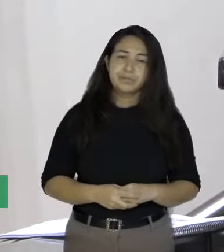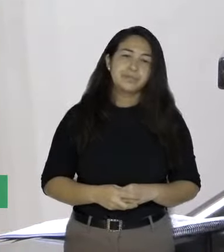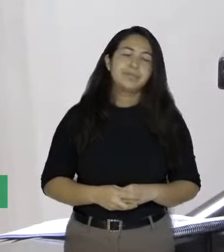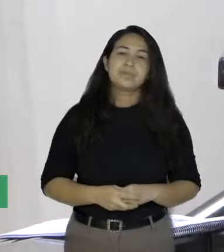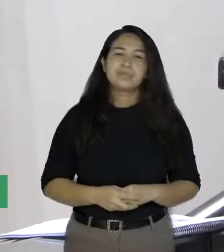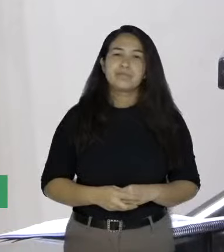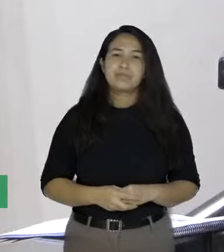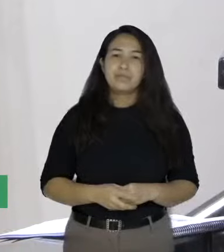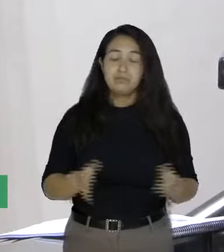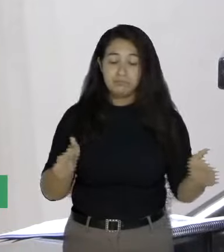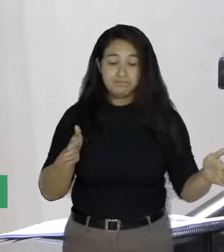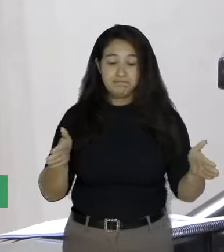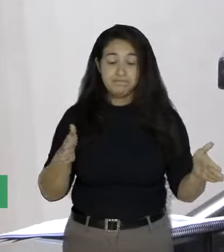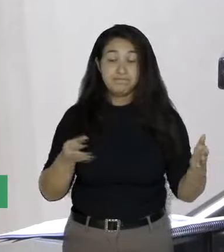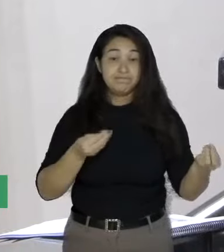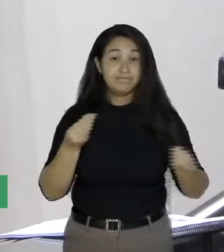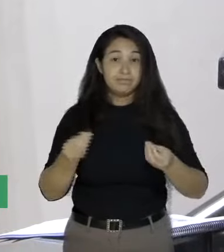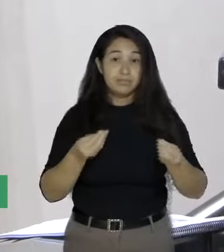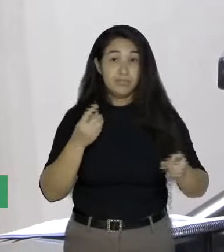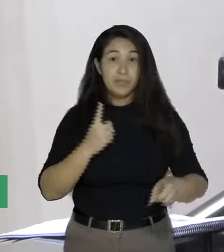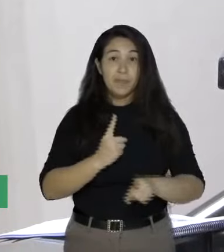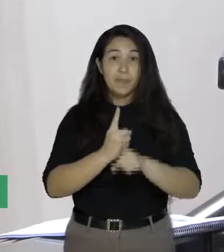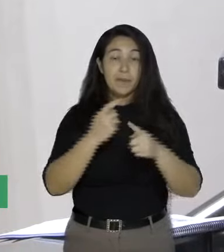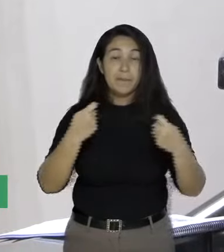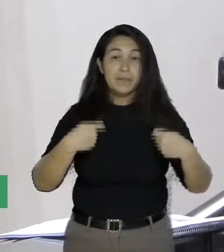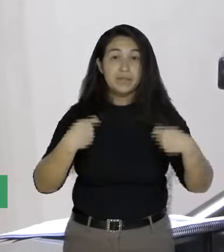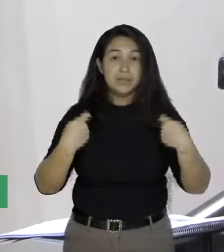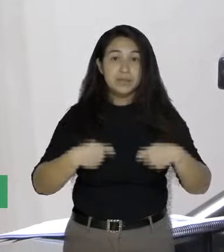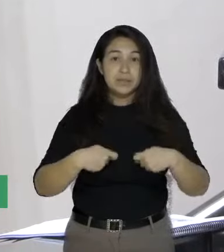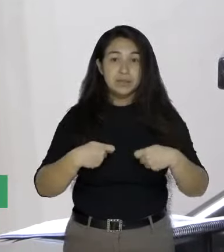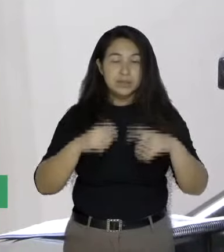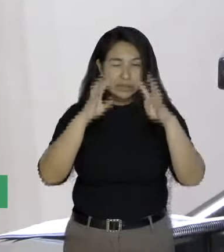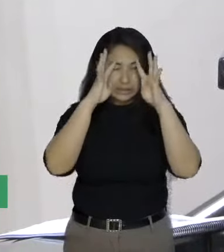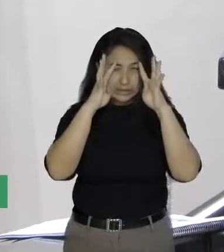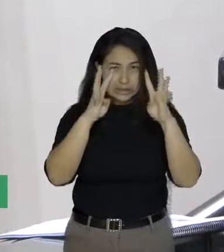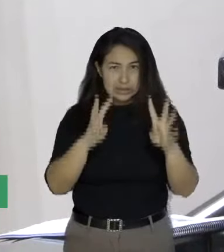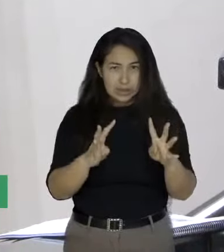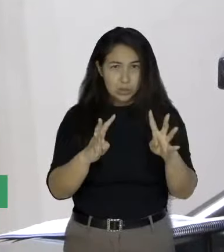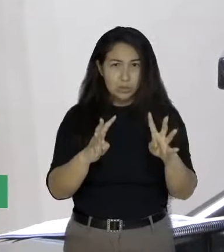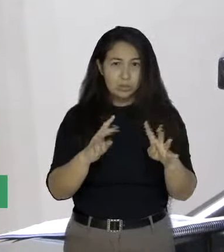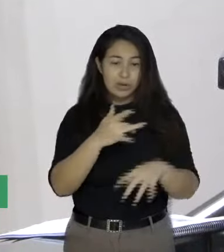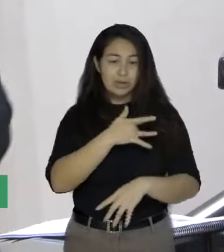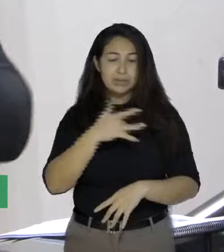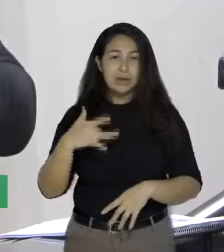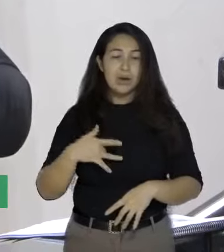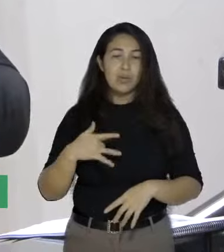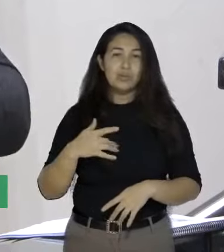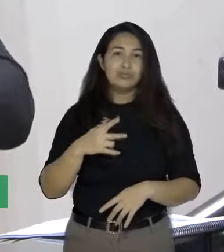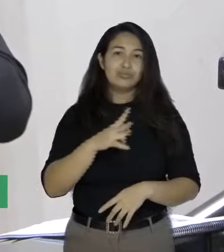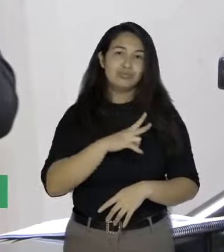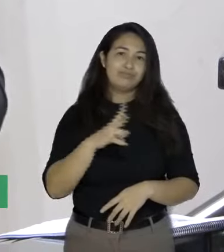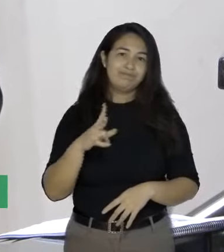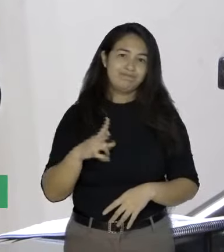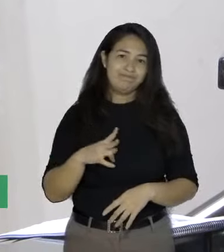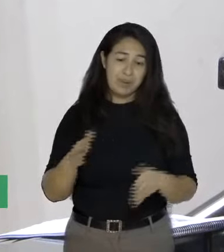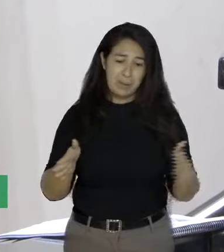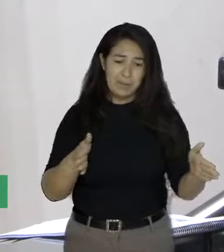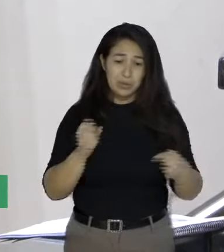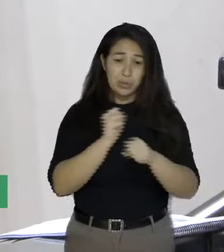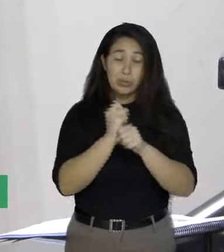nesse período nós identificamos a necessidade de uma atenção específica saúde pública o período da pandemia foi um período